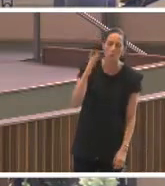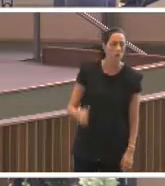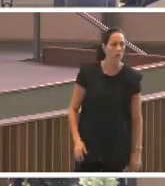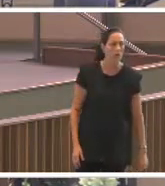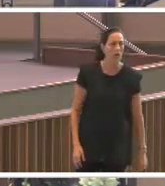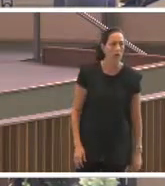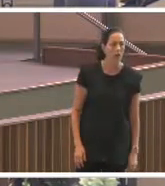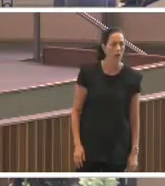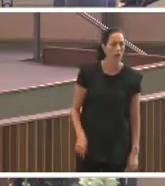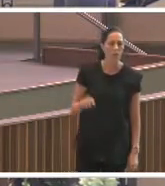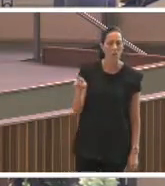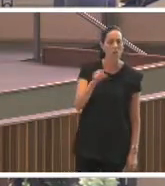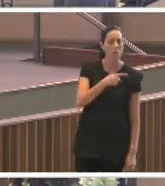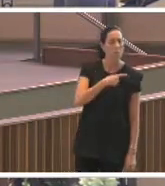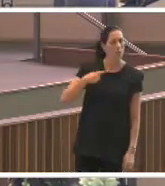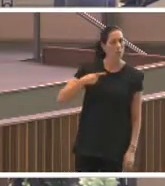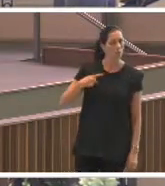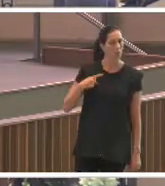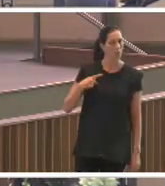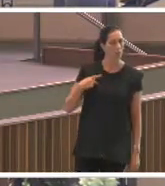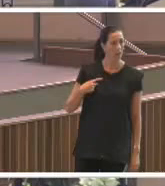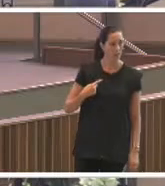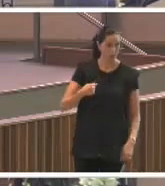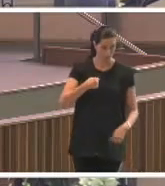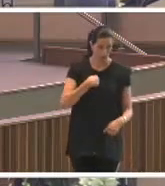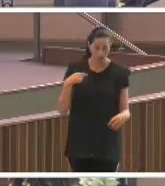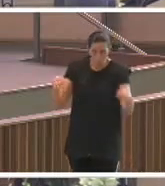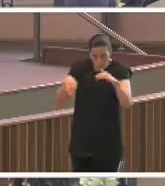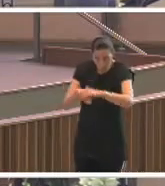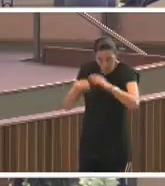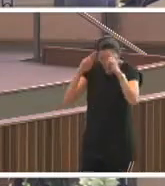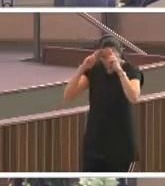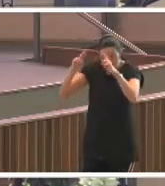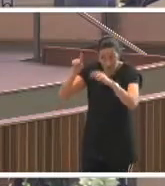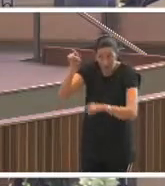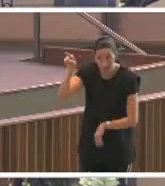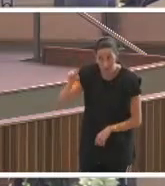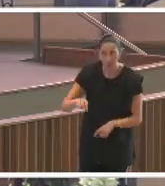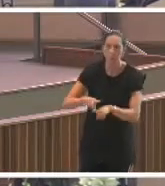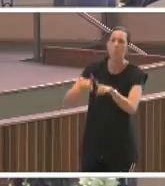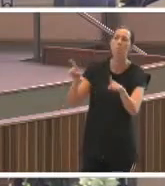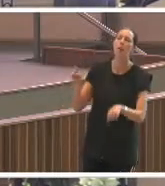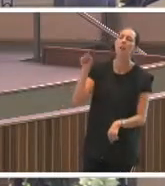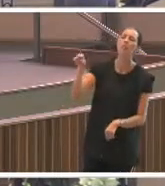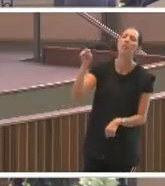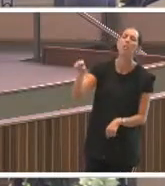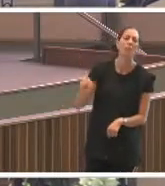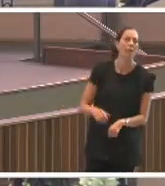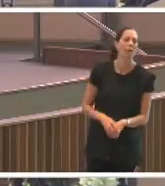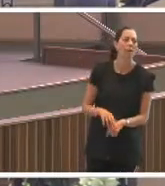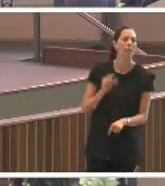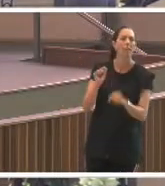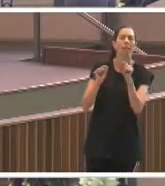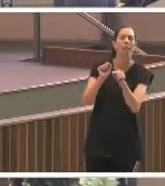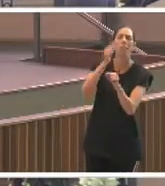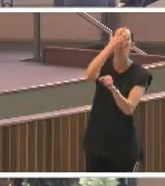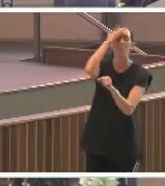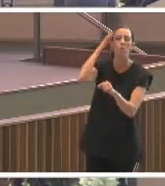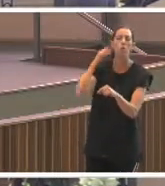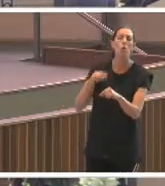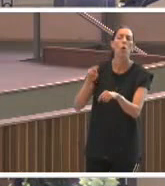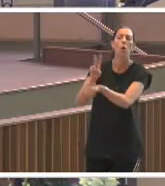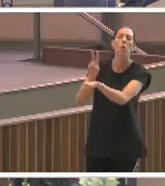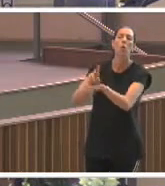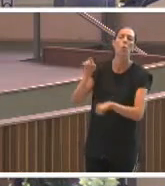Batista Brasileira, 2 anos atrás, sobre esse título, para todos os pastores da